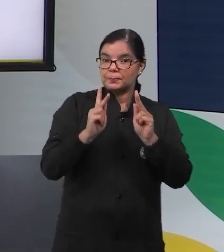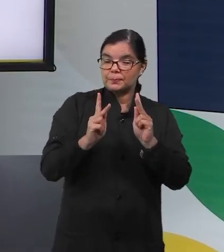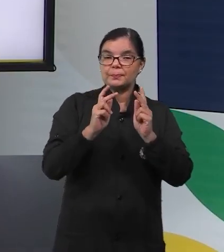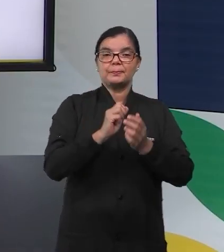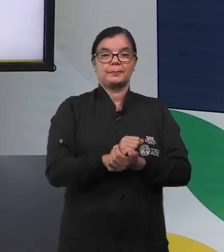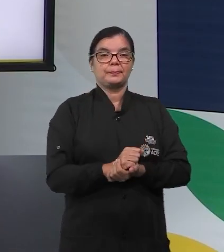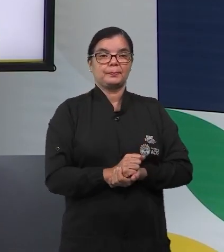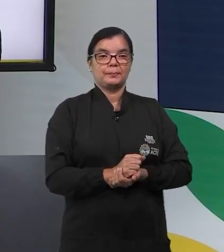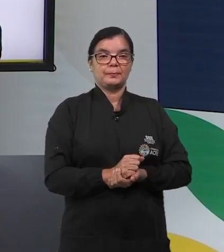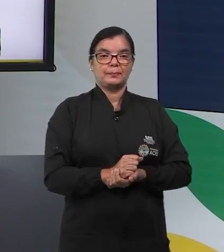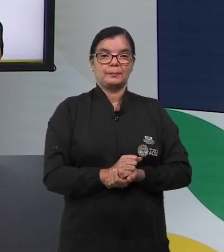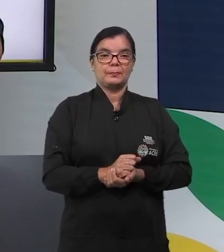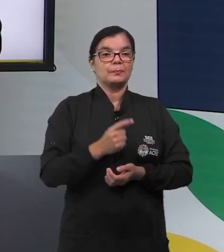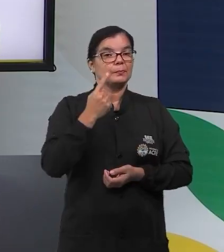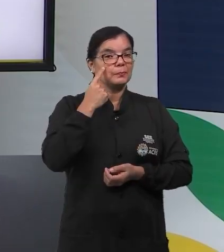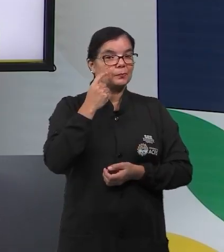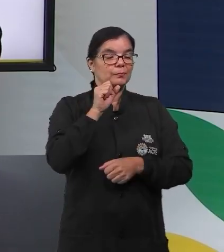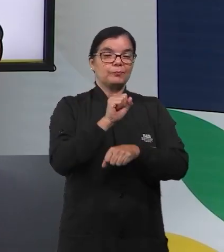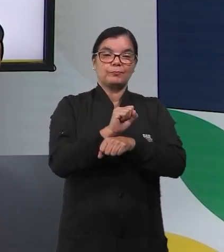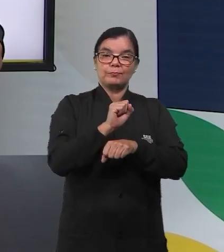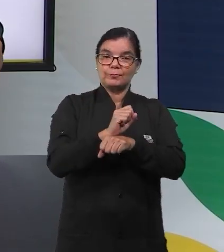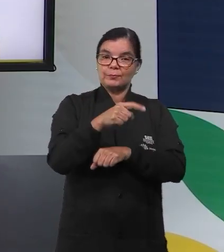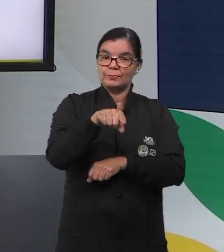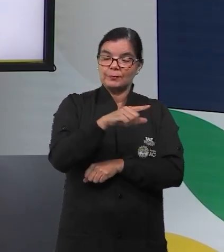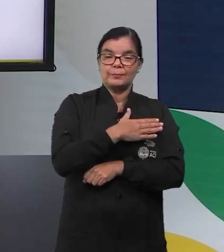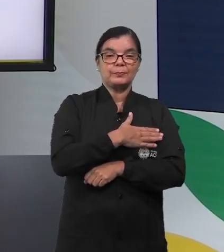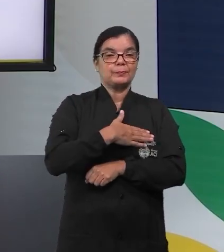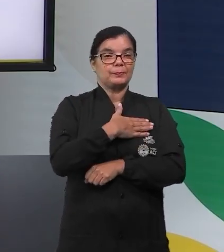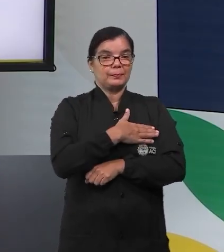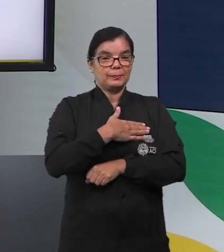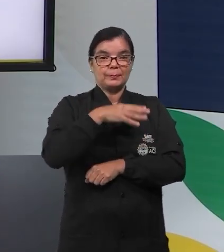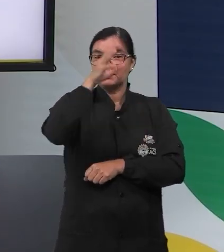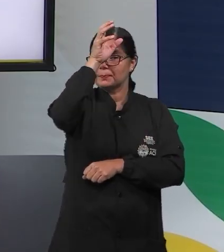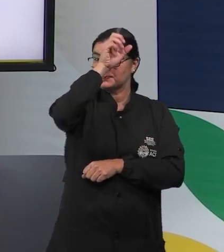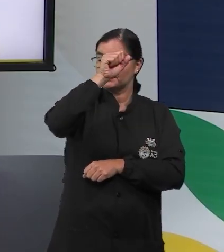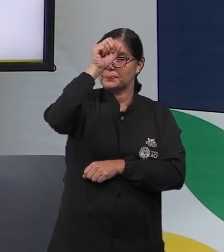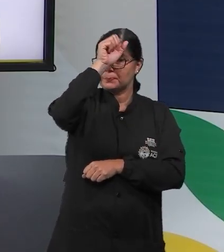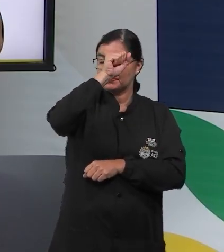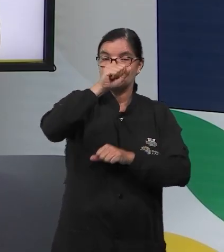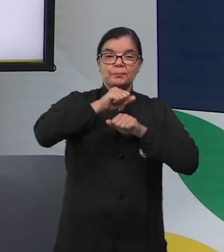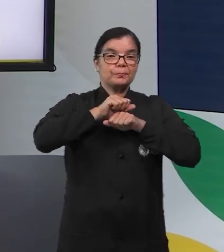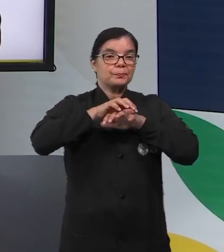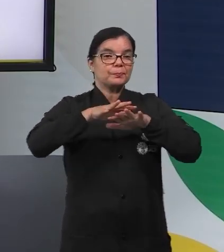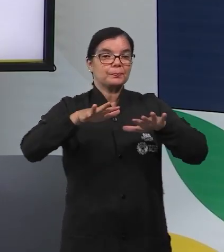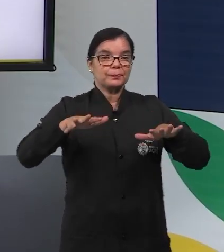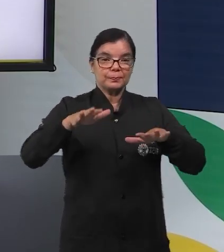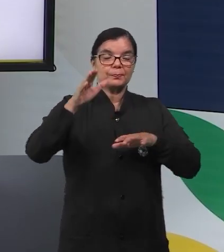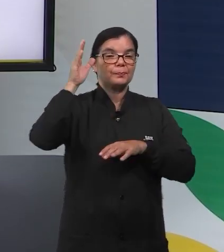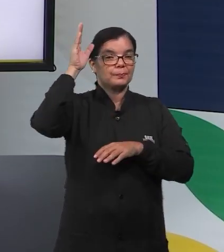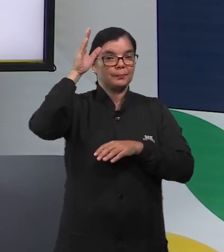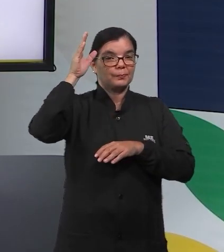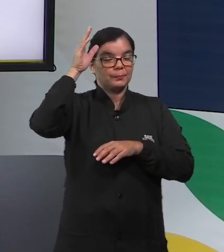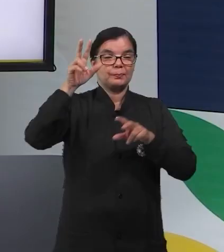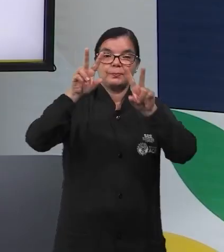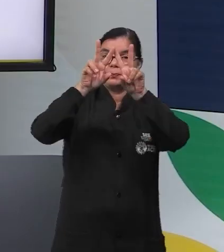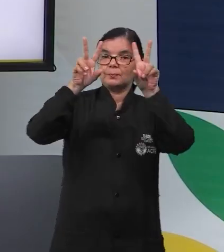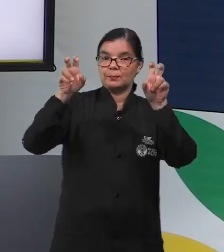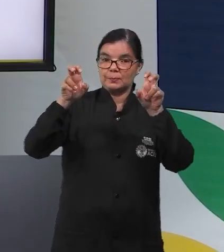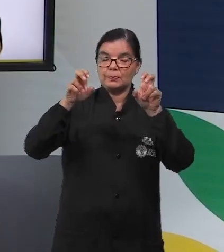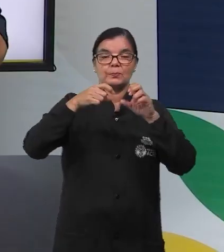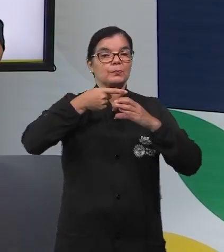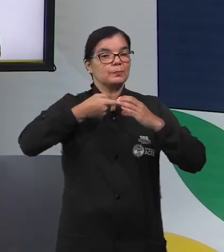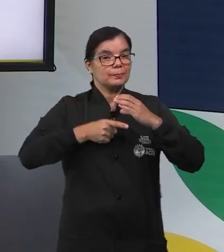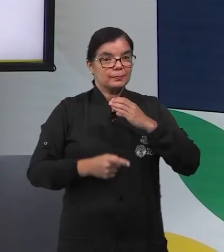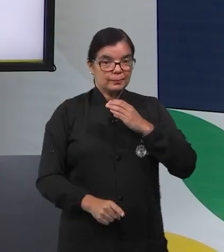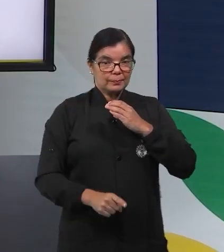pessoal? Espero que vocês tenham gostado, que vocês tenham aprendido, expandido os seus conhecimentos sobre o tema.